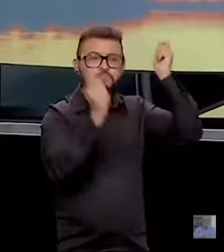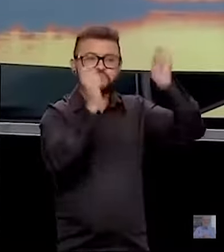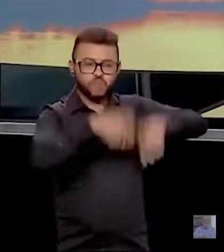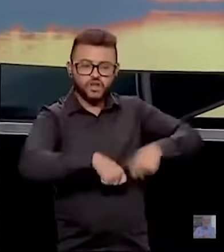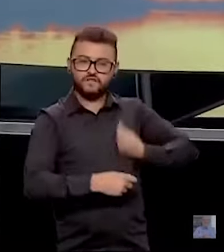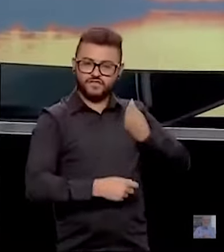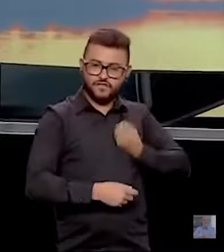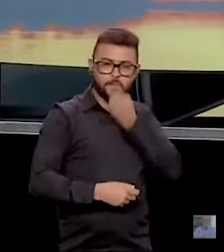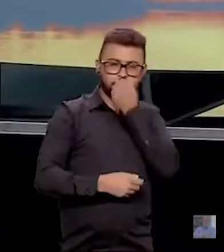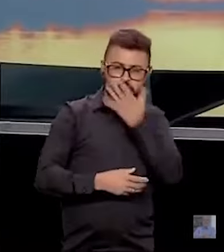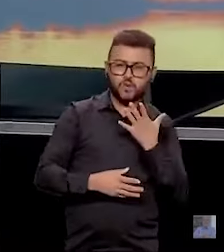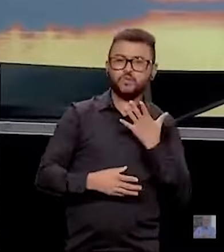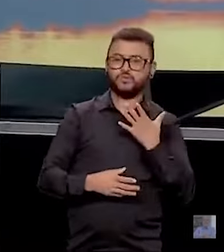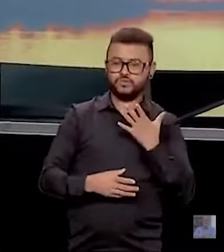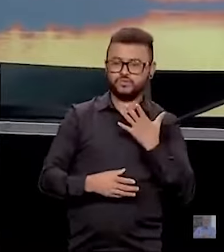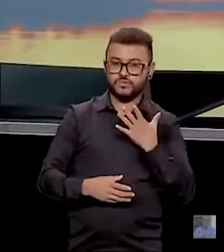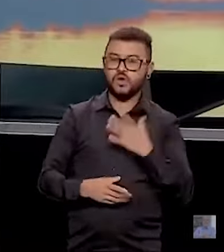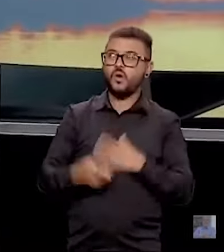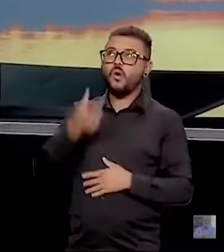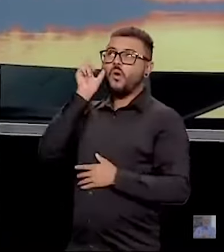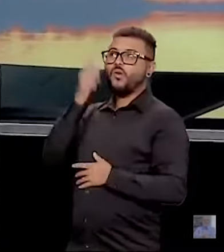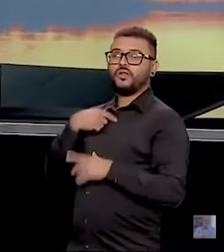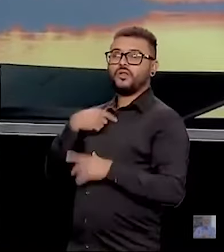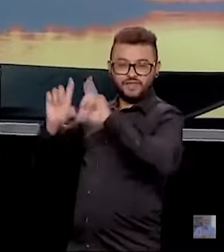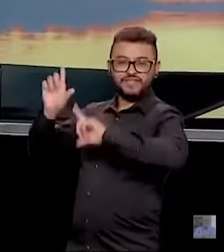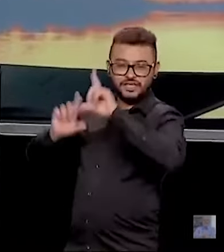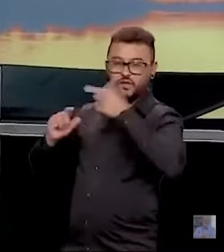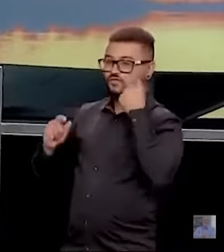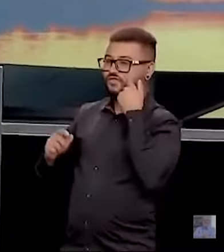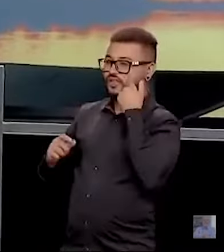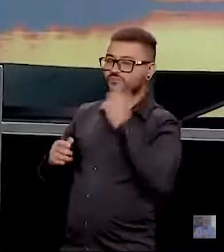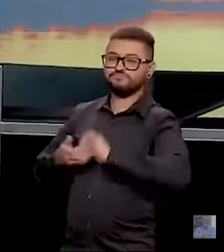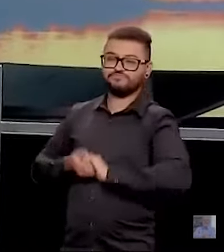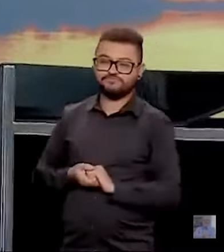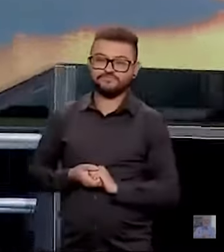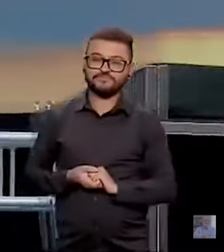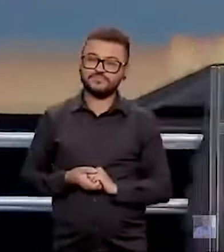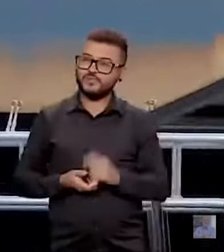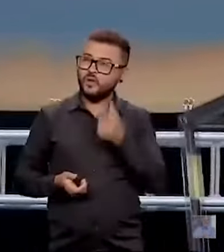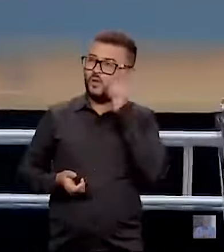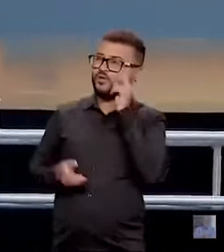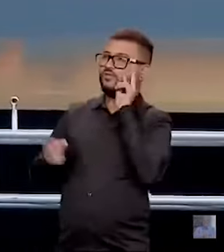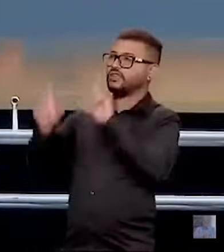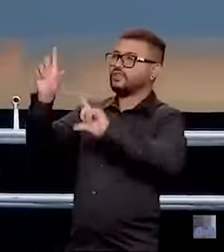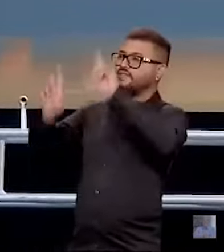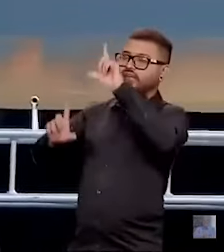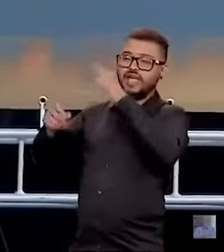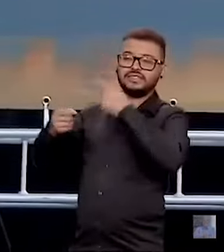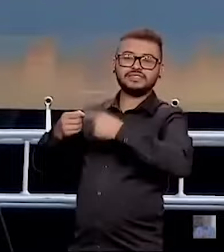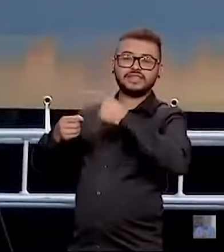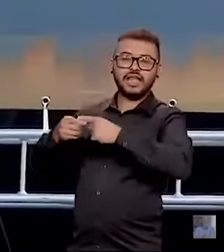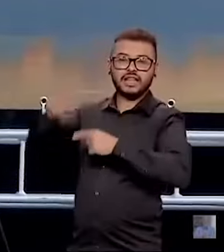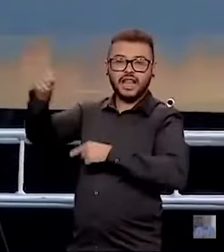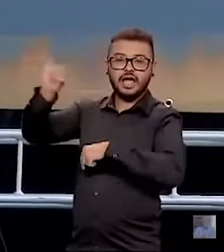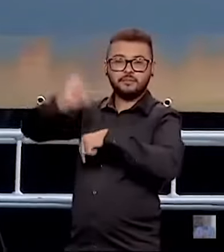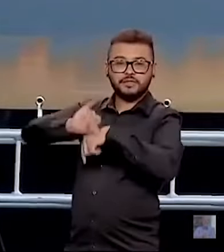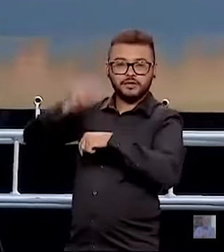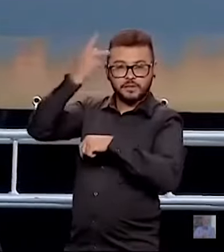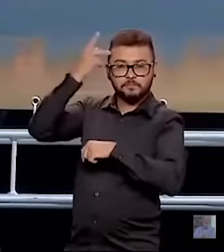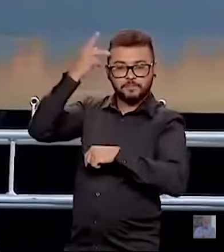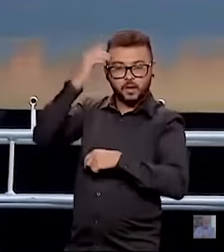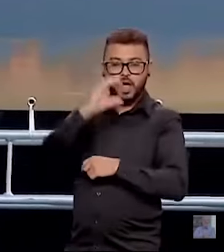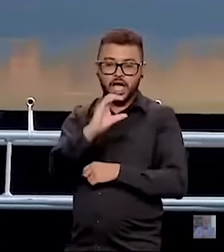pessoas possam viver dignamente. Ontem eu vi na televisão, a cidade de